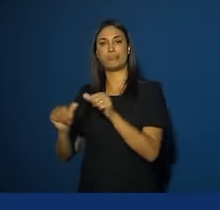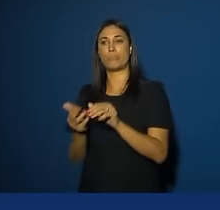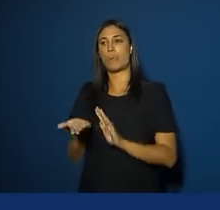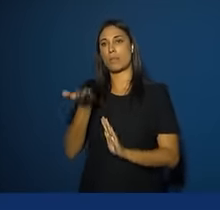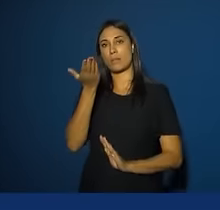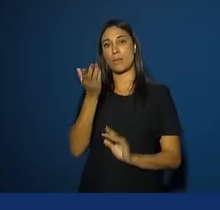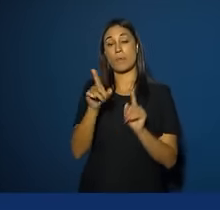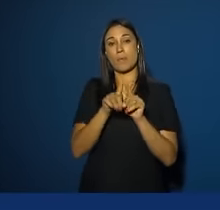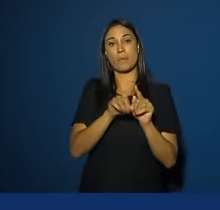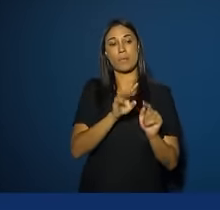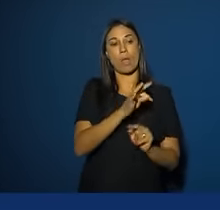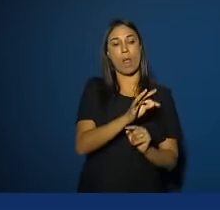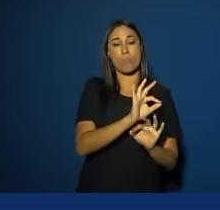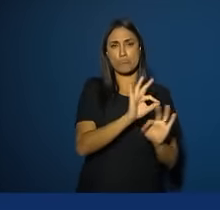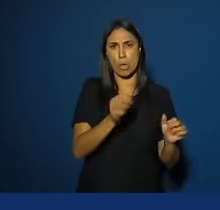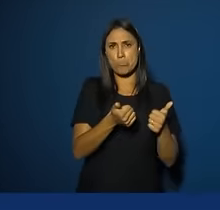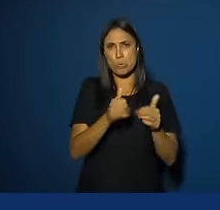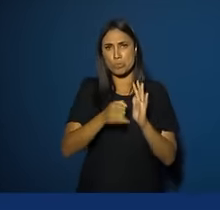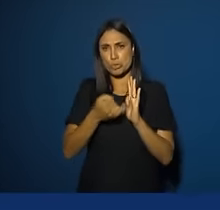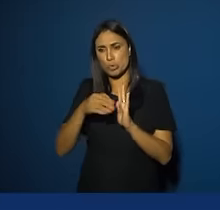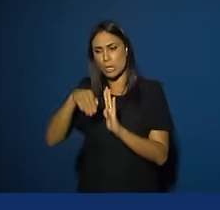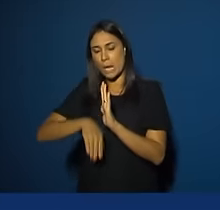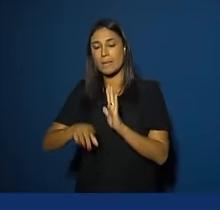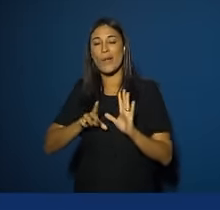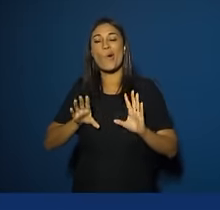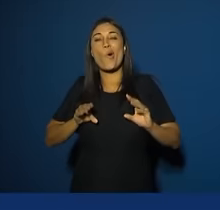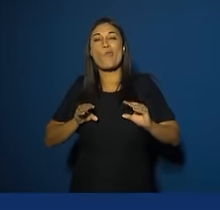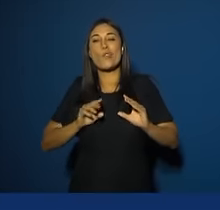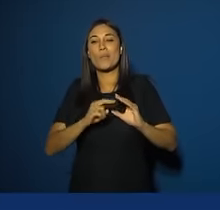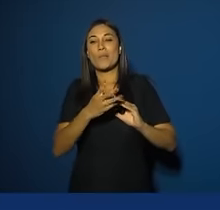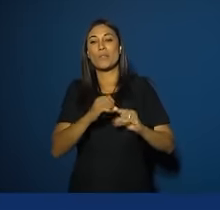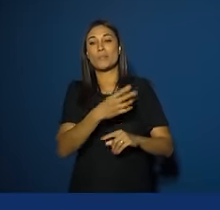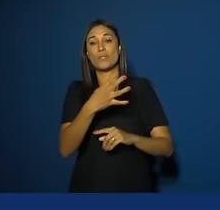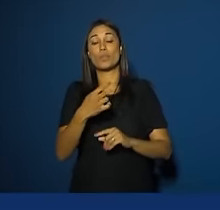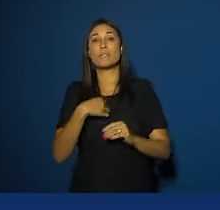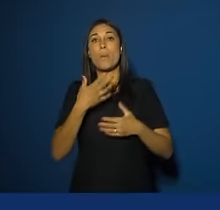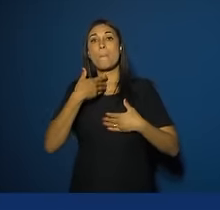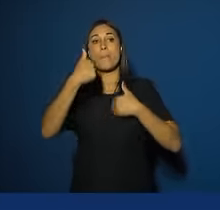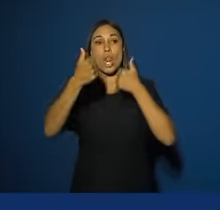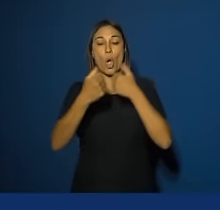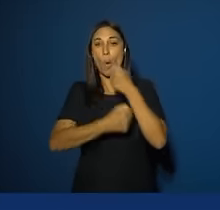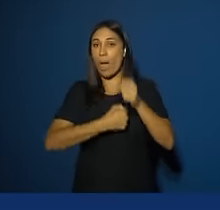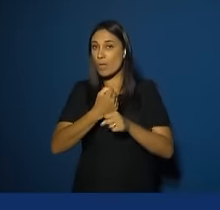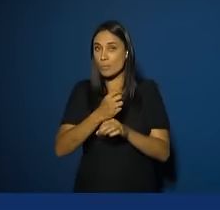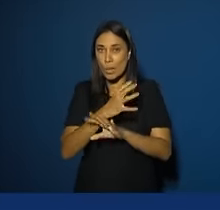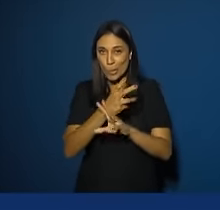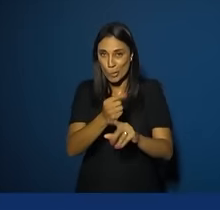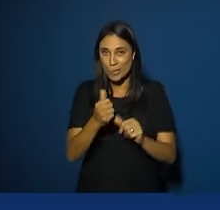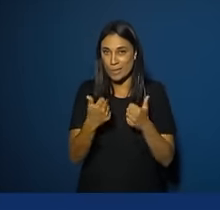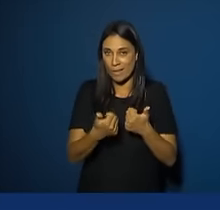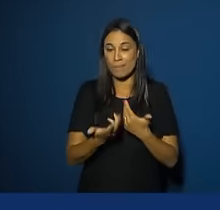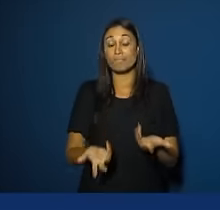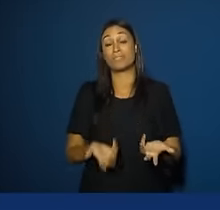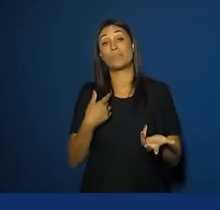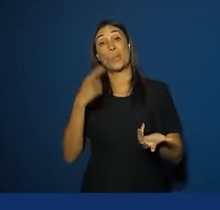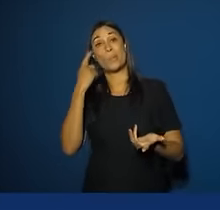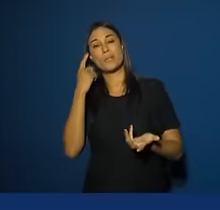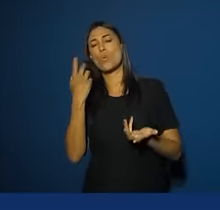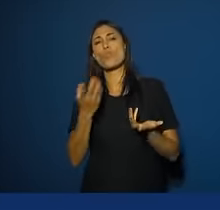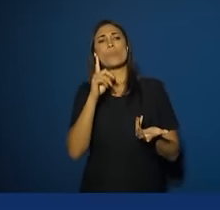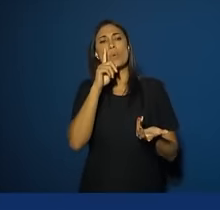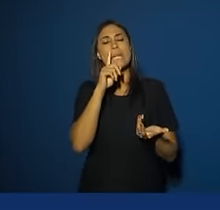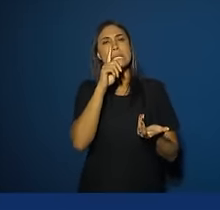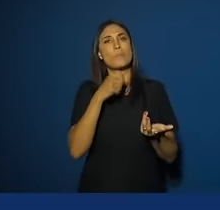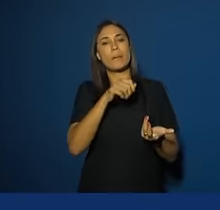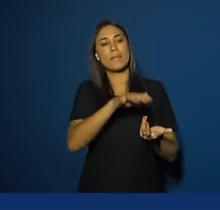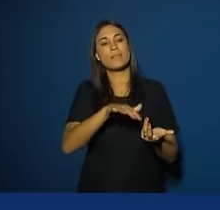cima, posição técnica boa e juros caindo, dá um conforto que 2024 deve ser um ano melhor para a Bolsa. Né? E aí, pensando quais são os riscos